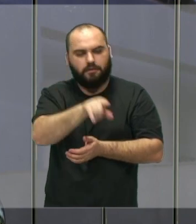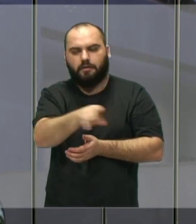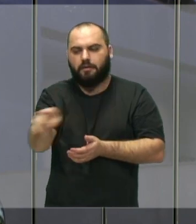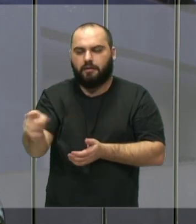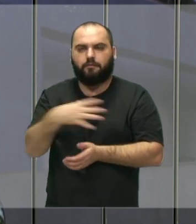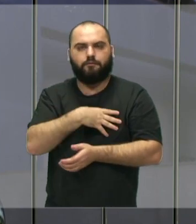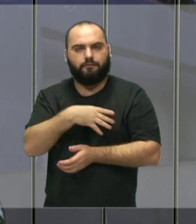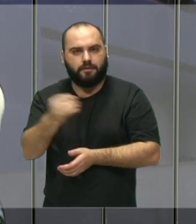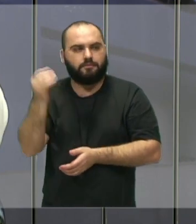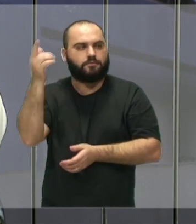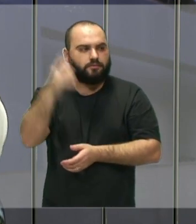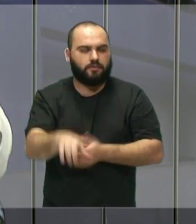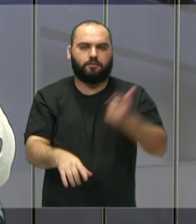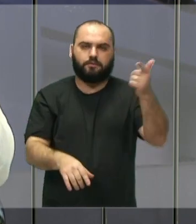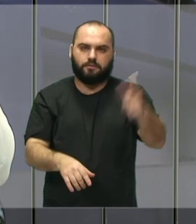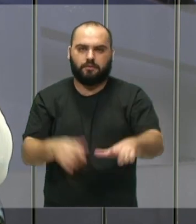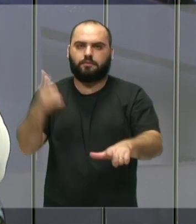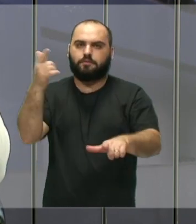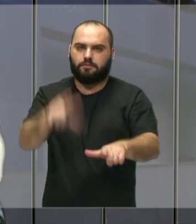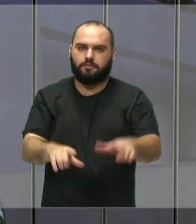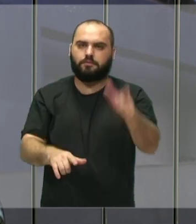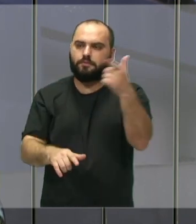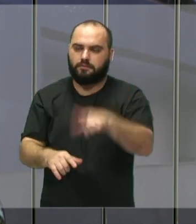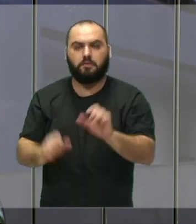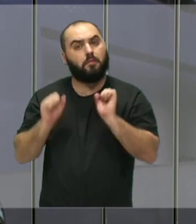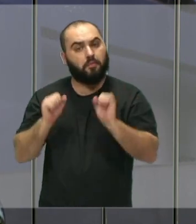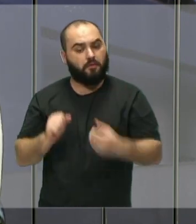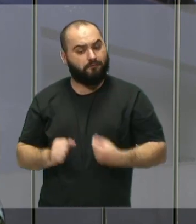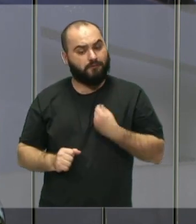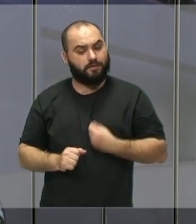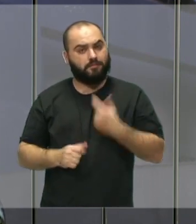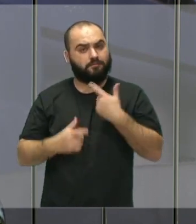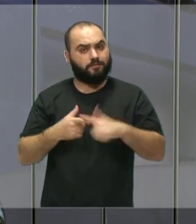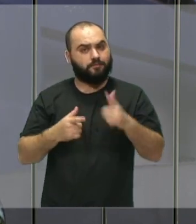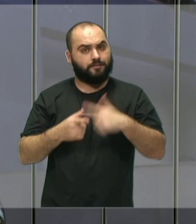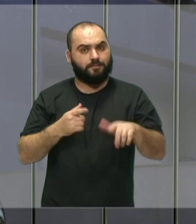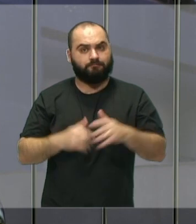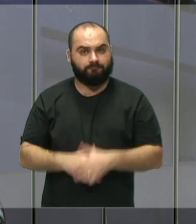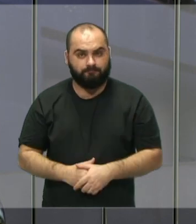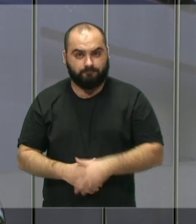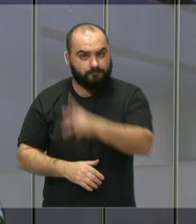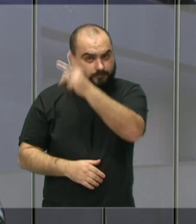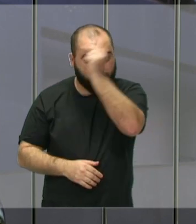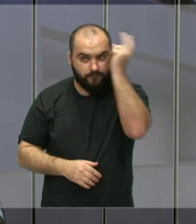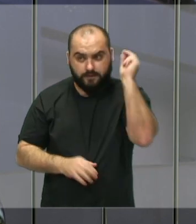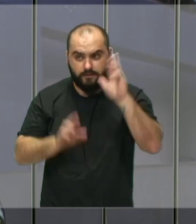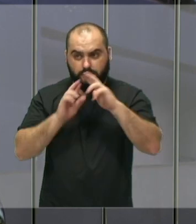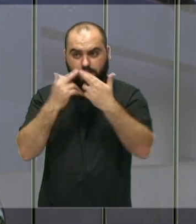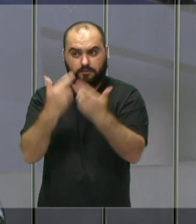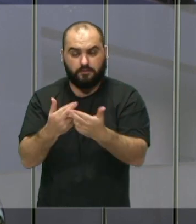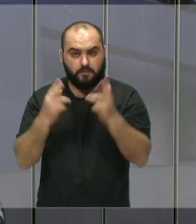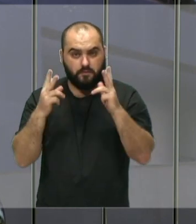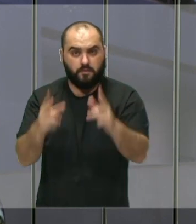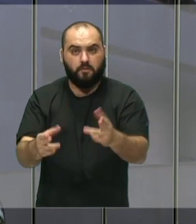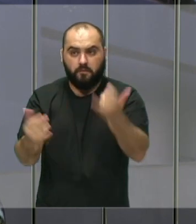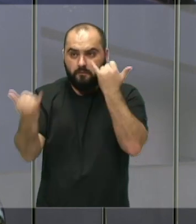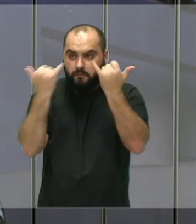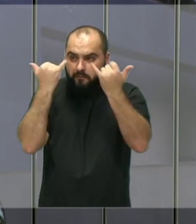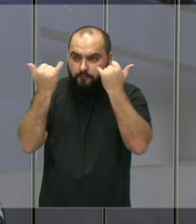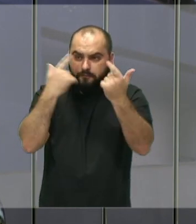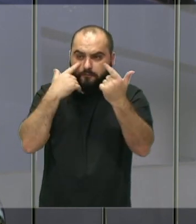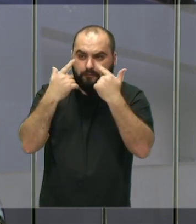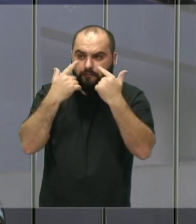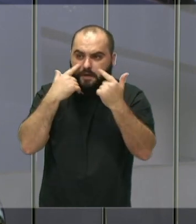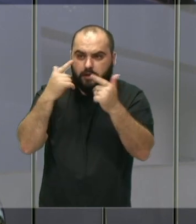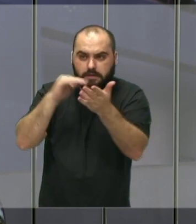filho, com o seu quinto filho, e ainda correndo risco de vida junto. E o prefeito, na mesma reunião, escutando esses dados, né? E vendo a